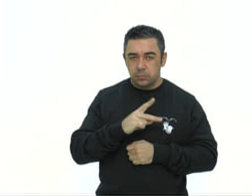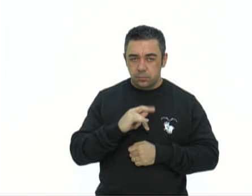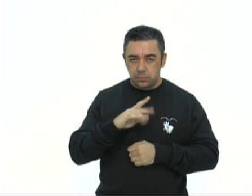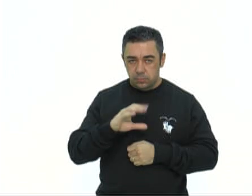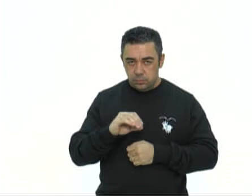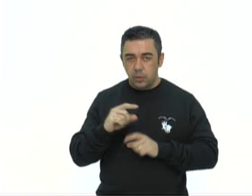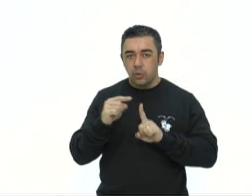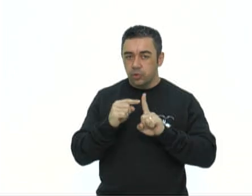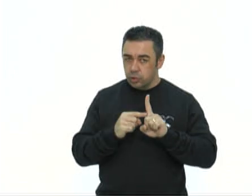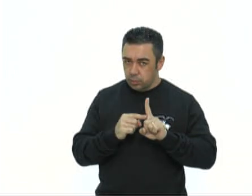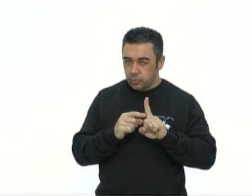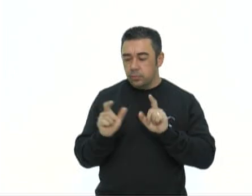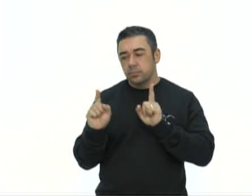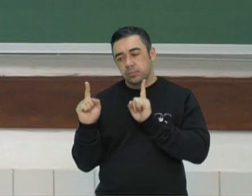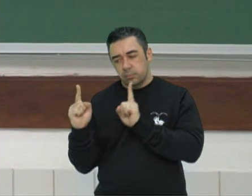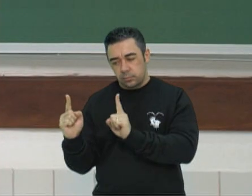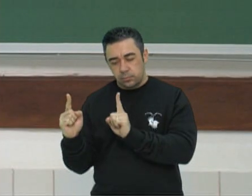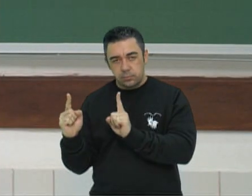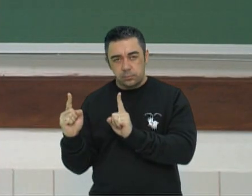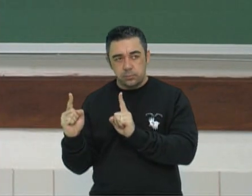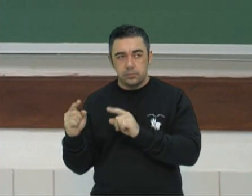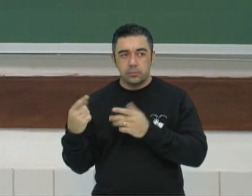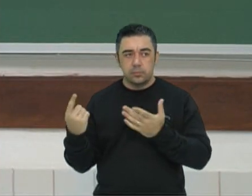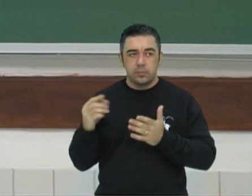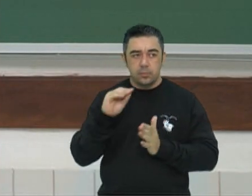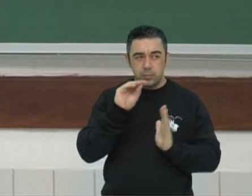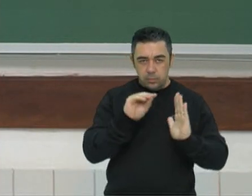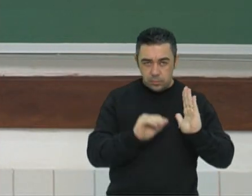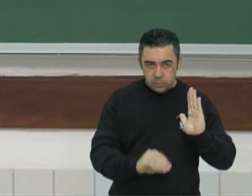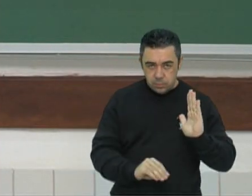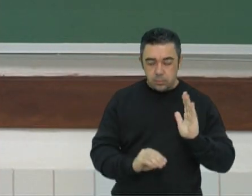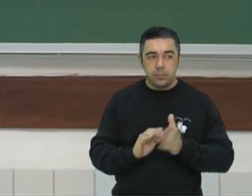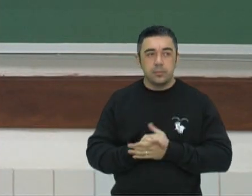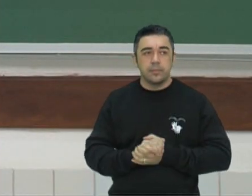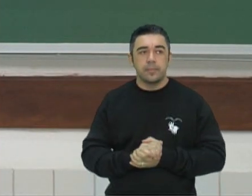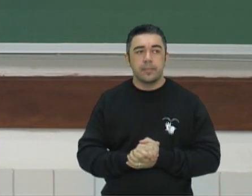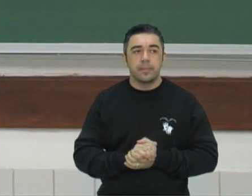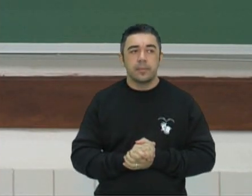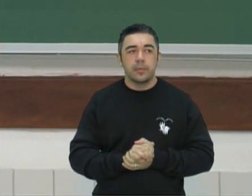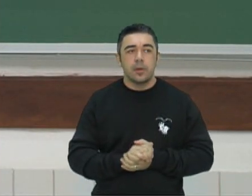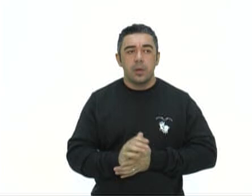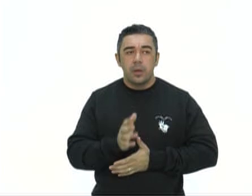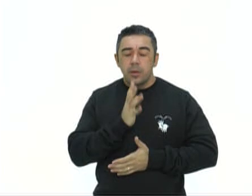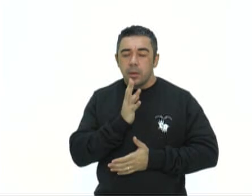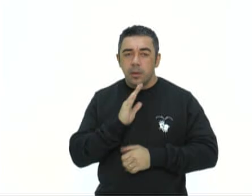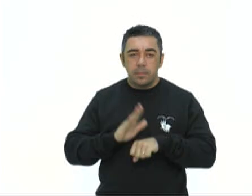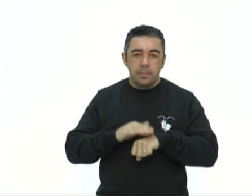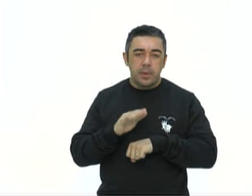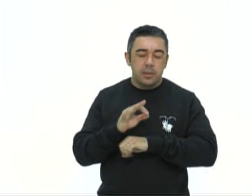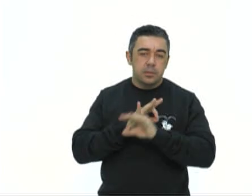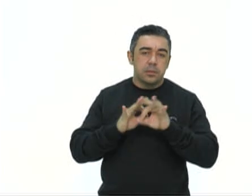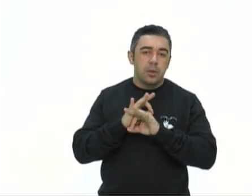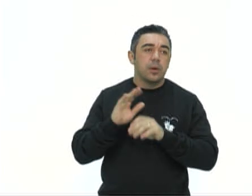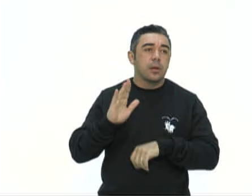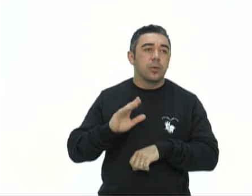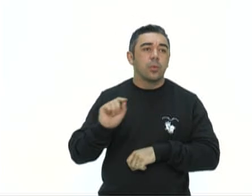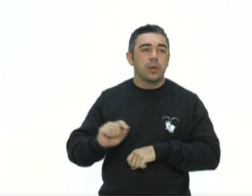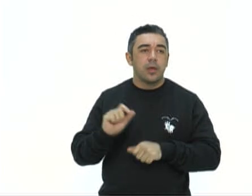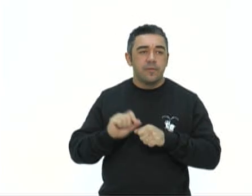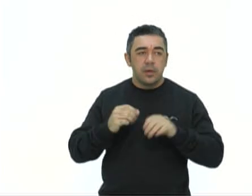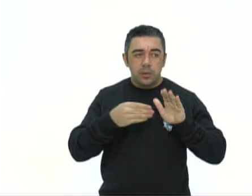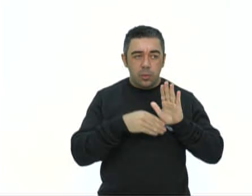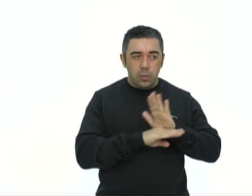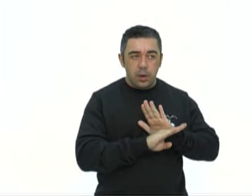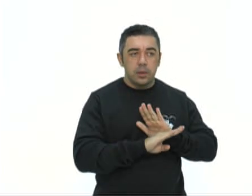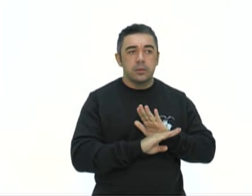de tecido, e aí no espacinho você vai ver qual das alternativas caberia ali, né? Conhecido por apresentar células capazes de